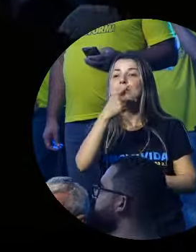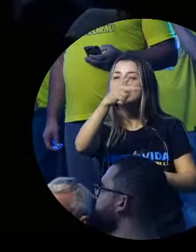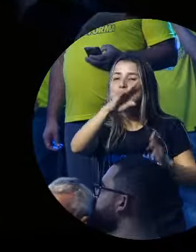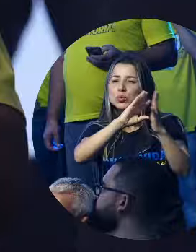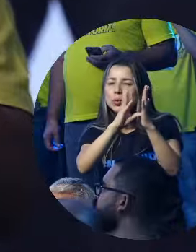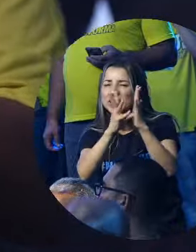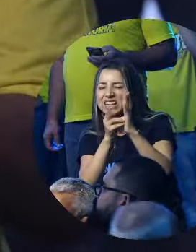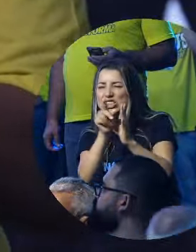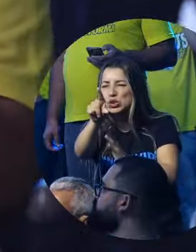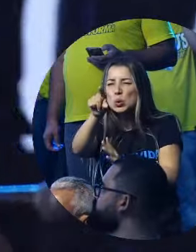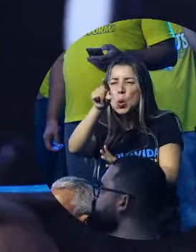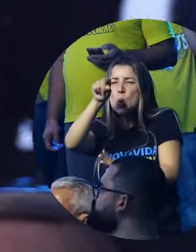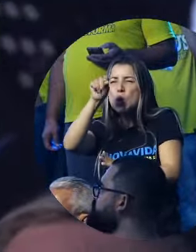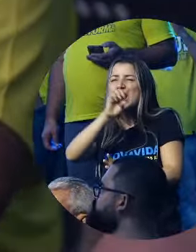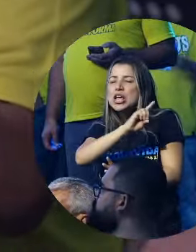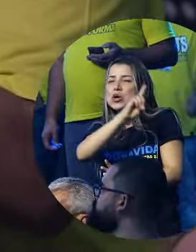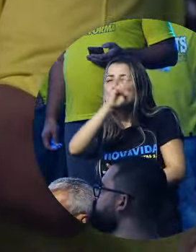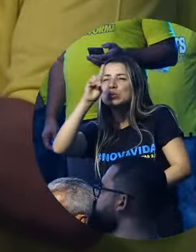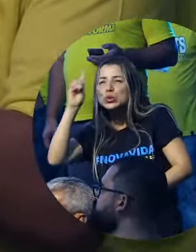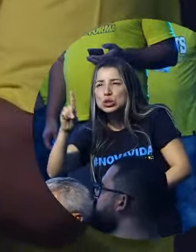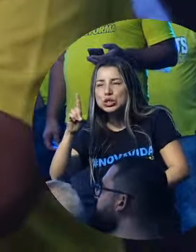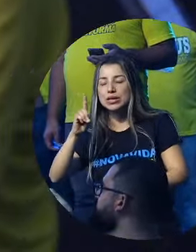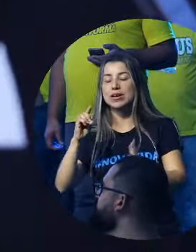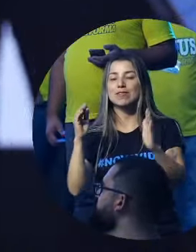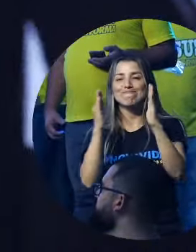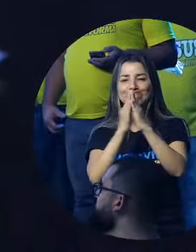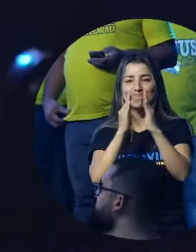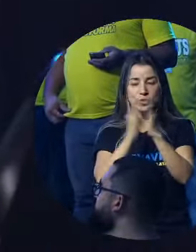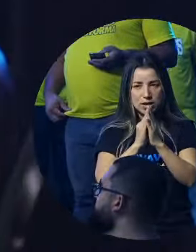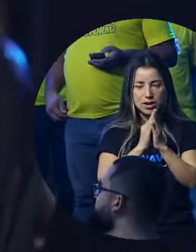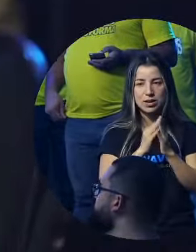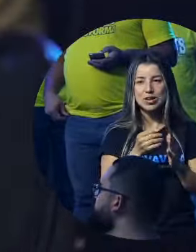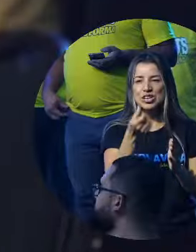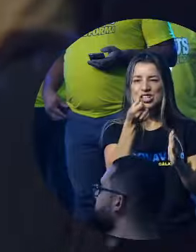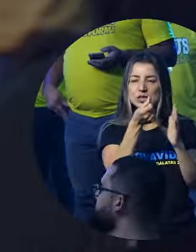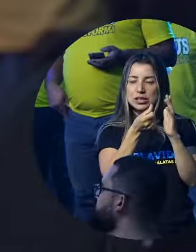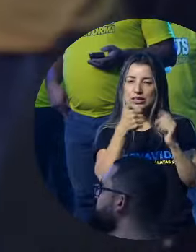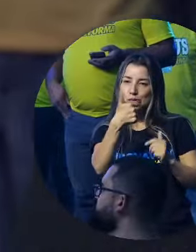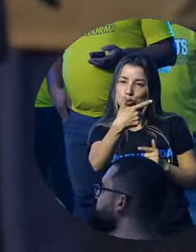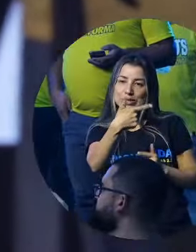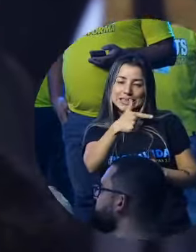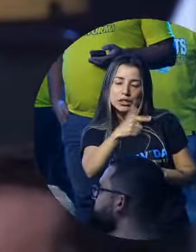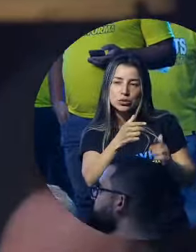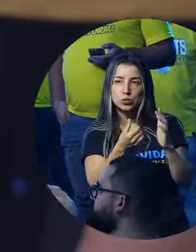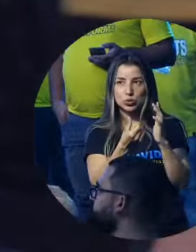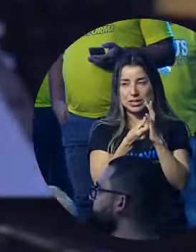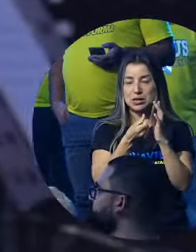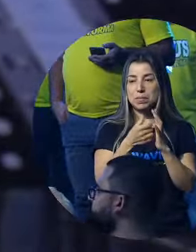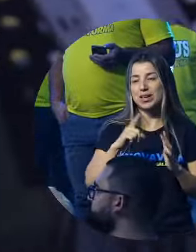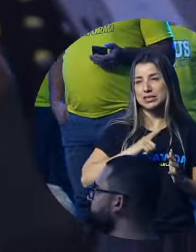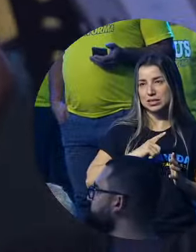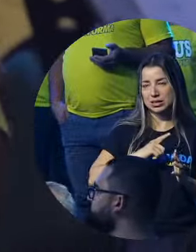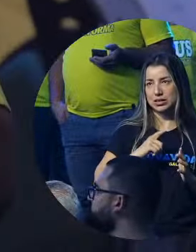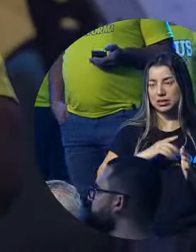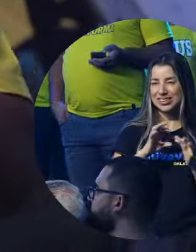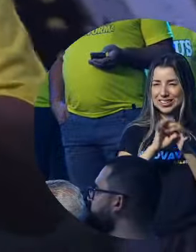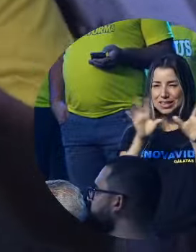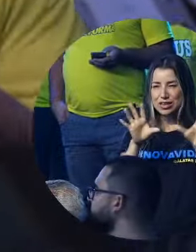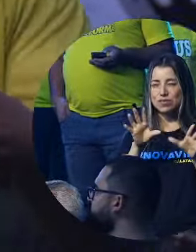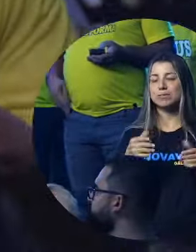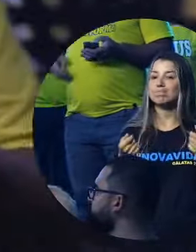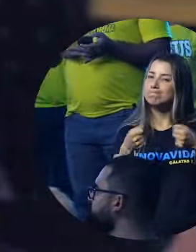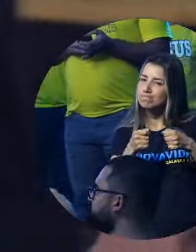estão preenchidos, mas no segundo semestre ainda há alguns horários vagos e nós precisamos de você